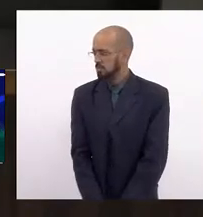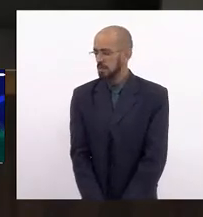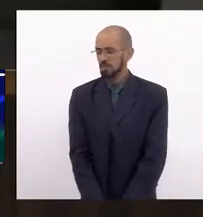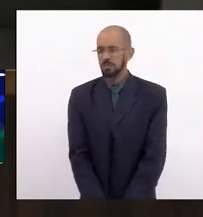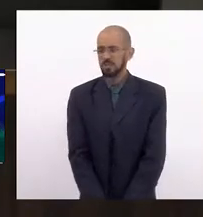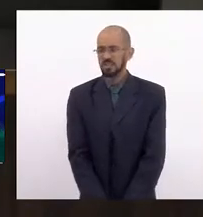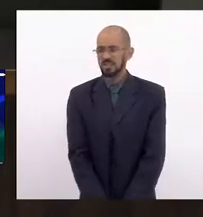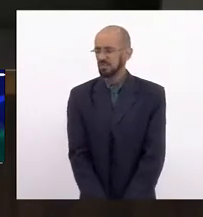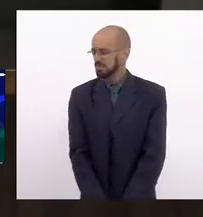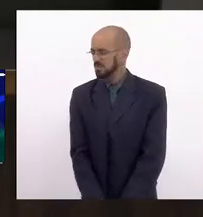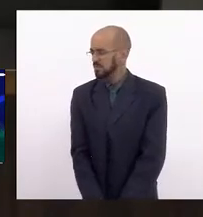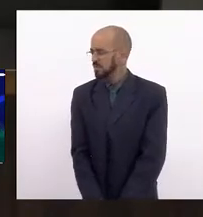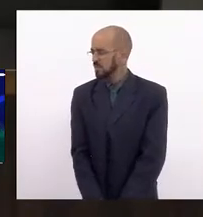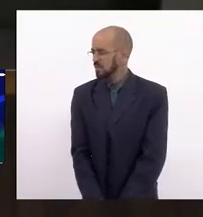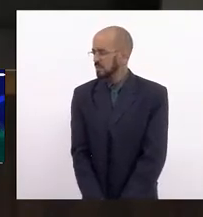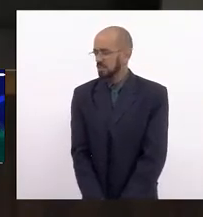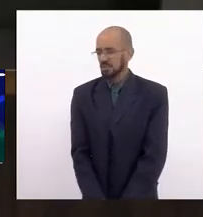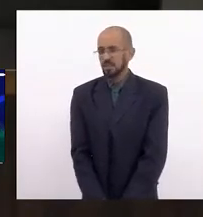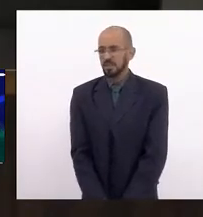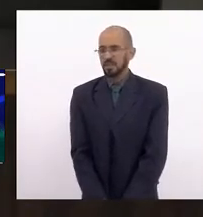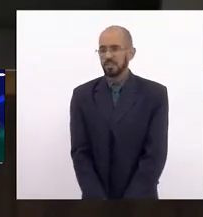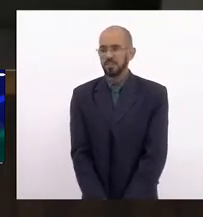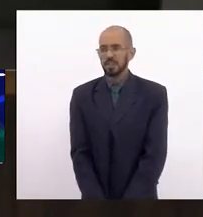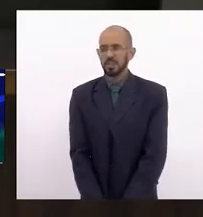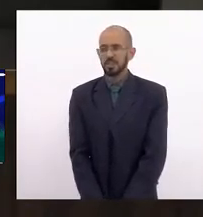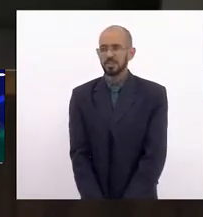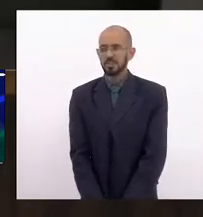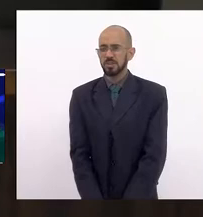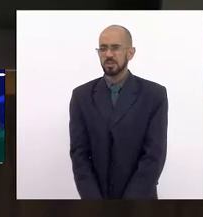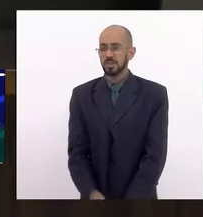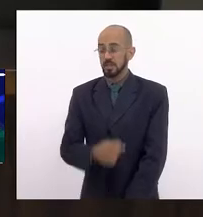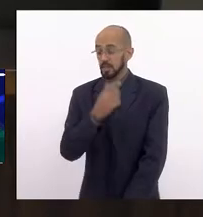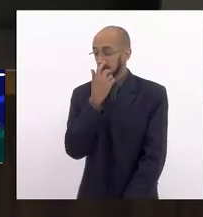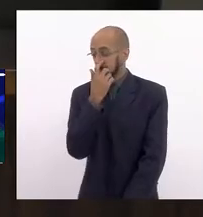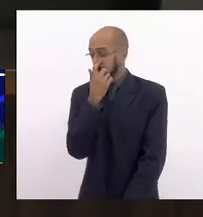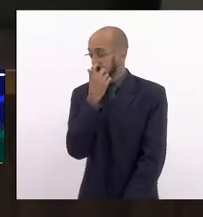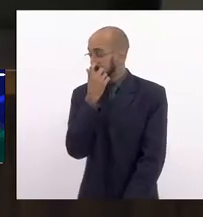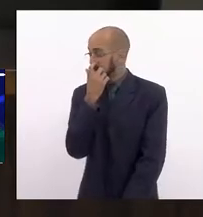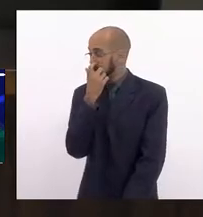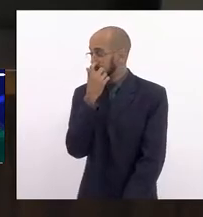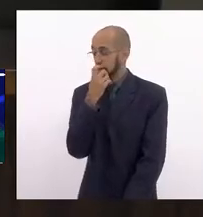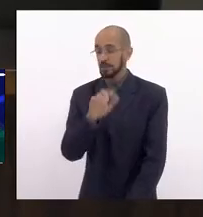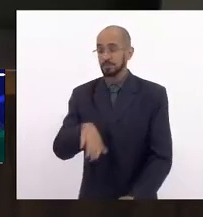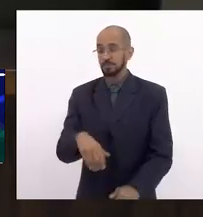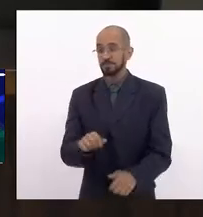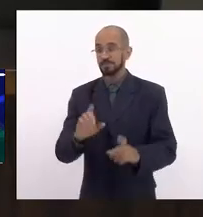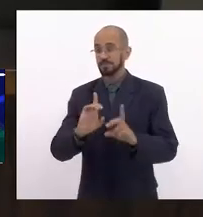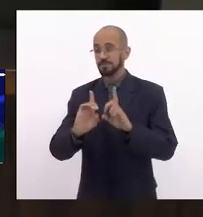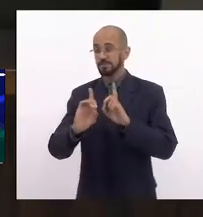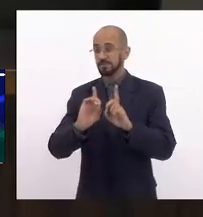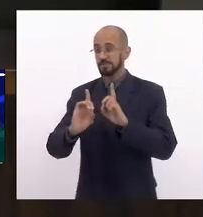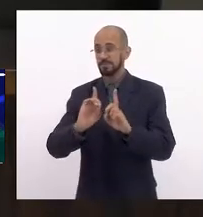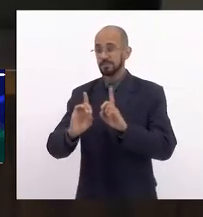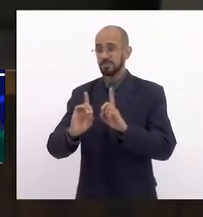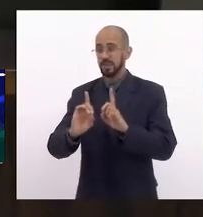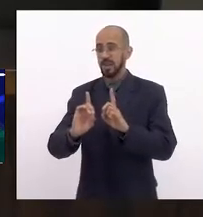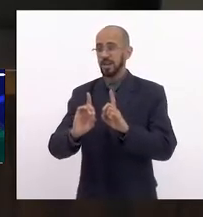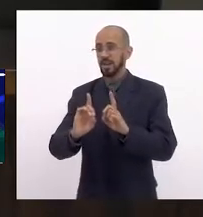o deputado Obrigado adaptado e para discutir